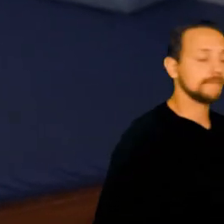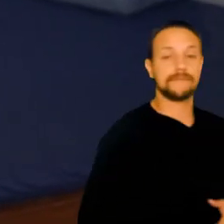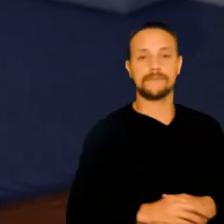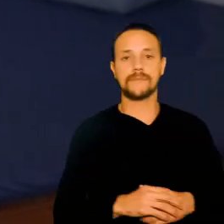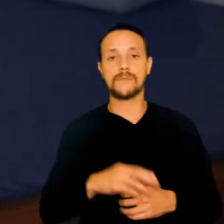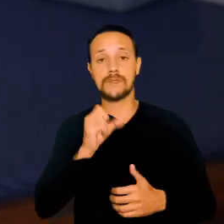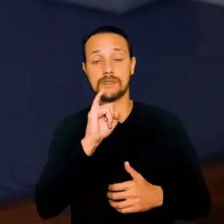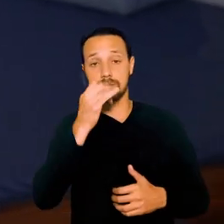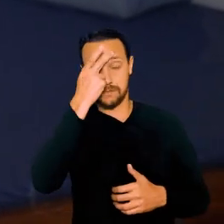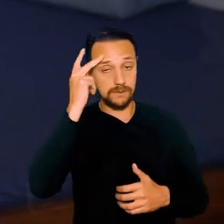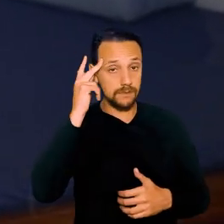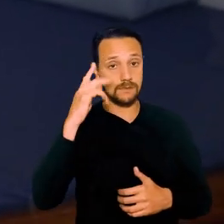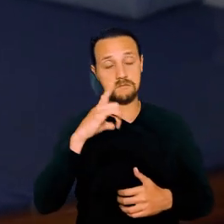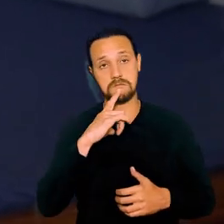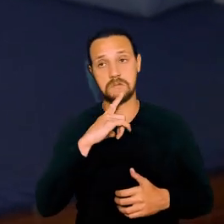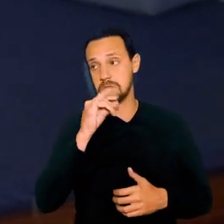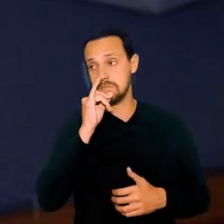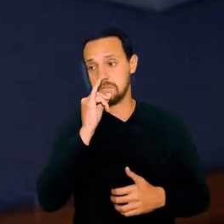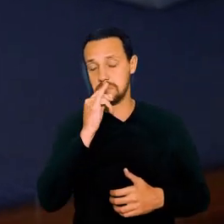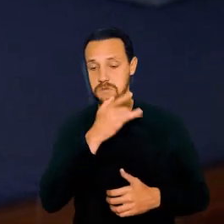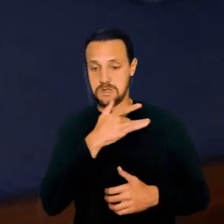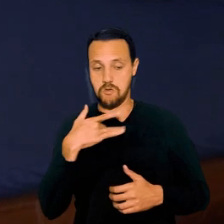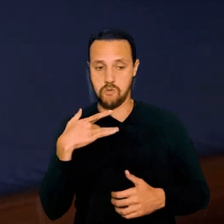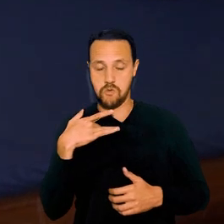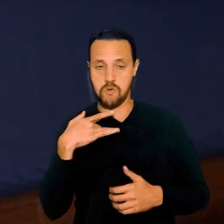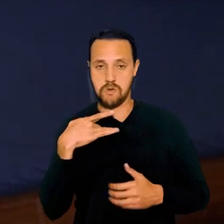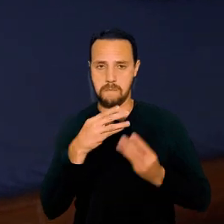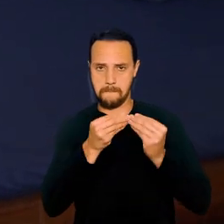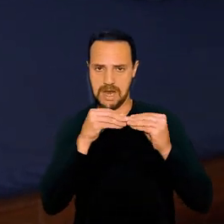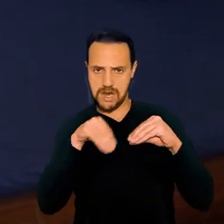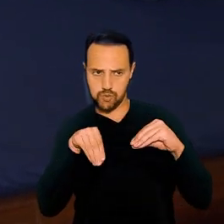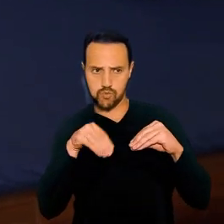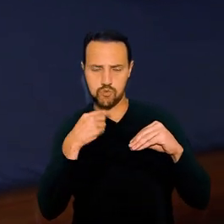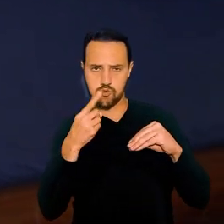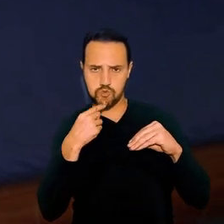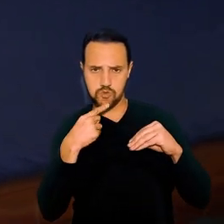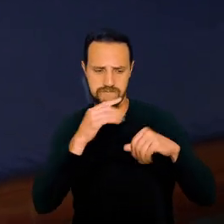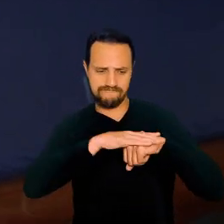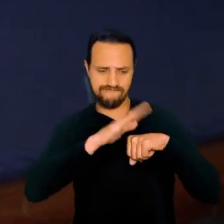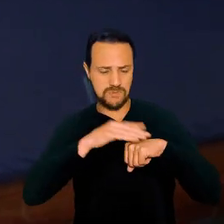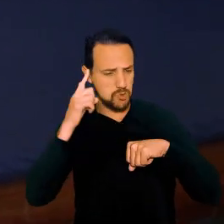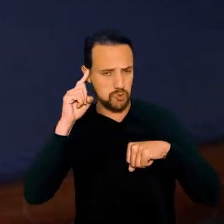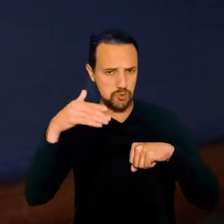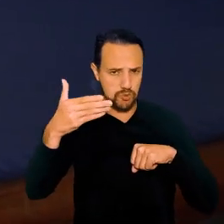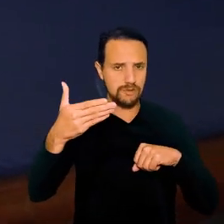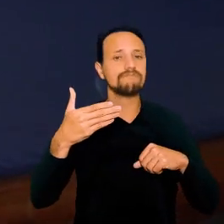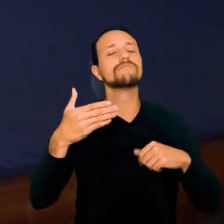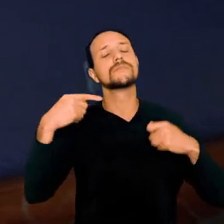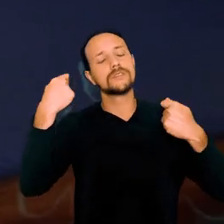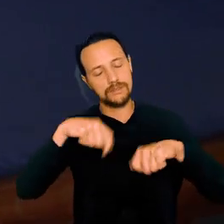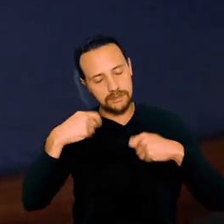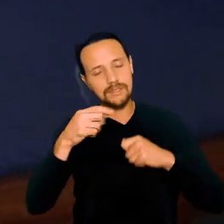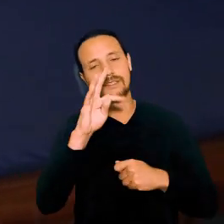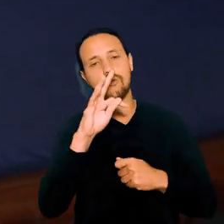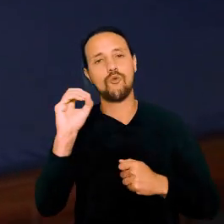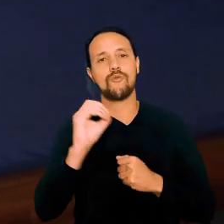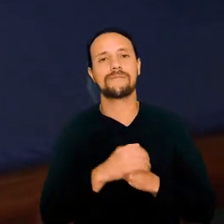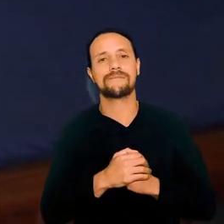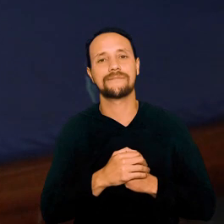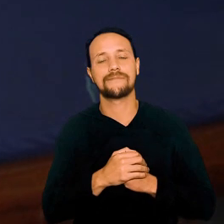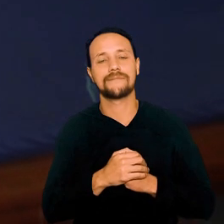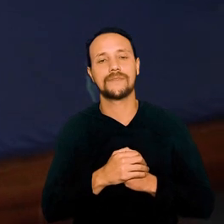aqui. Eu consigo desenvolver talentos que eu já tinha e sou